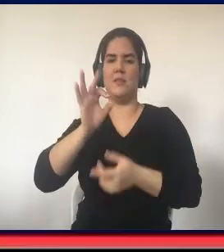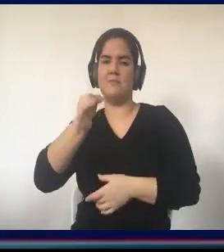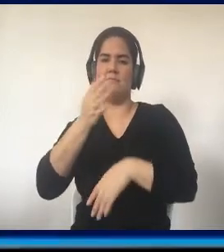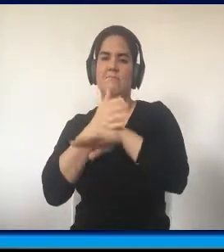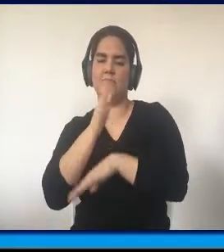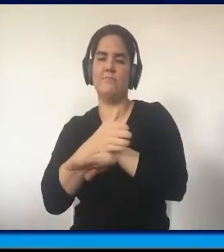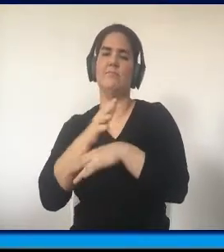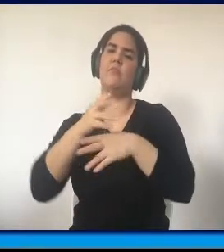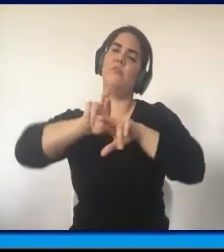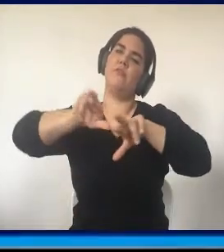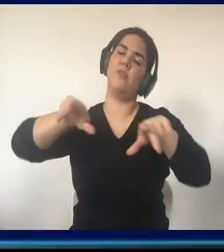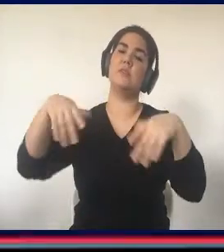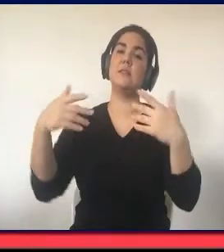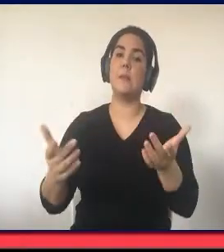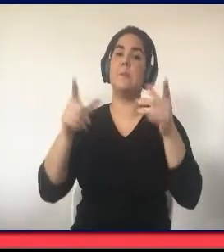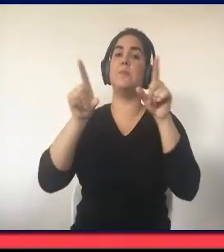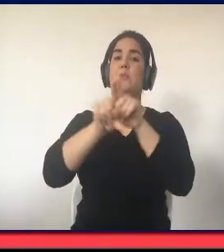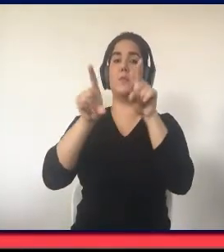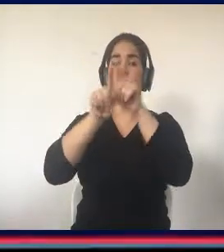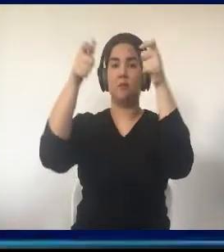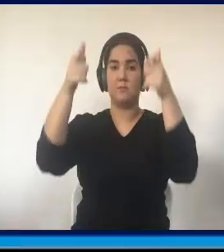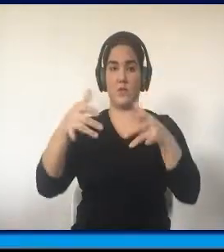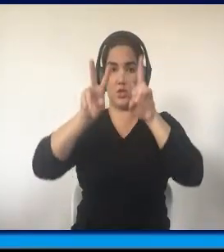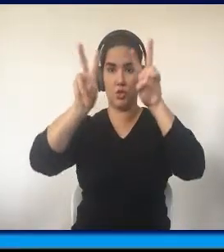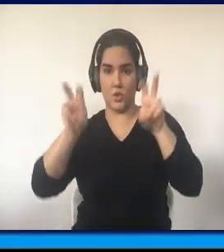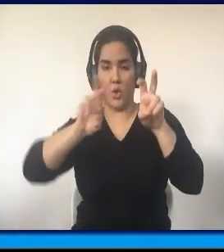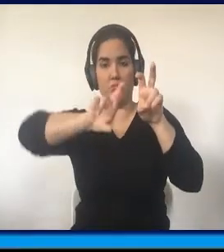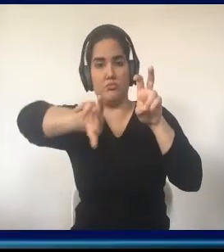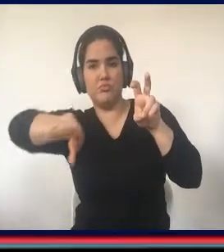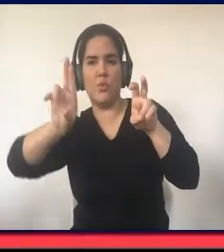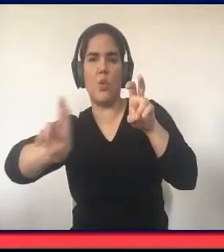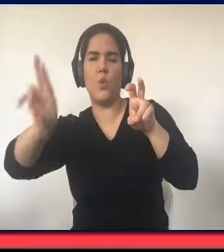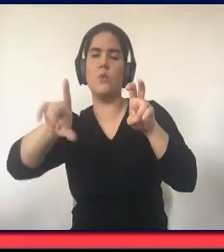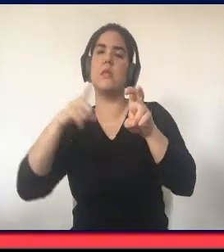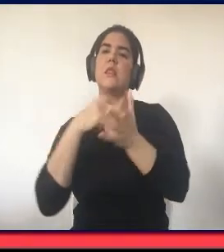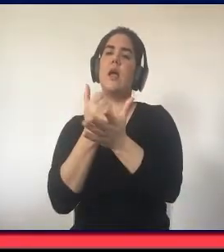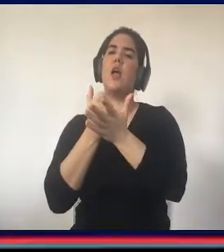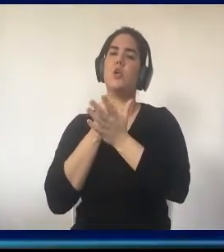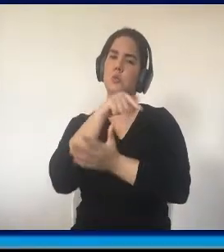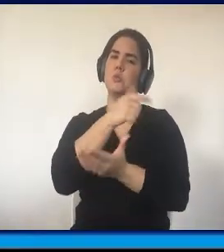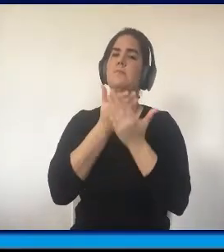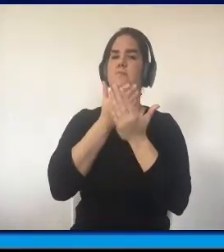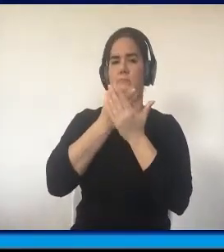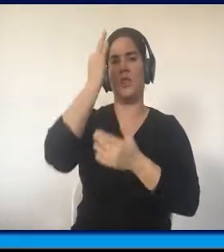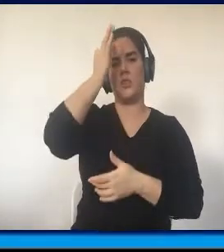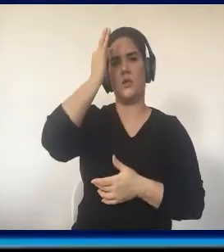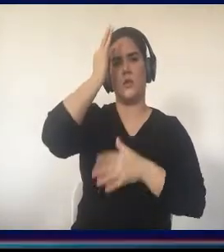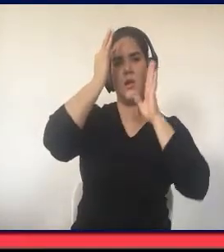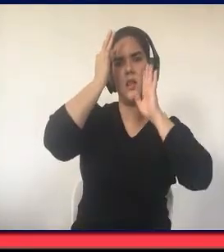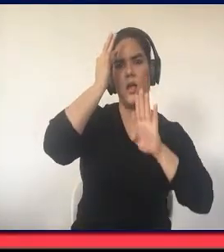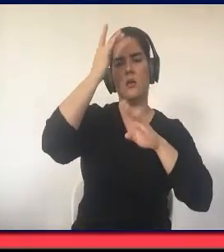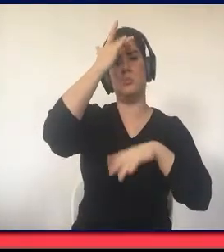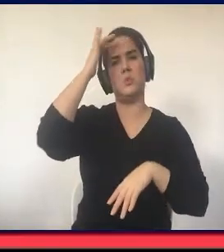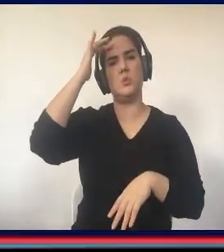e falando sobre essas ferramentas, a gente tem todo um suporte teórico, né? São vários os teóricos que temos na área.